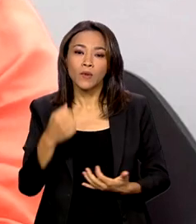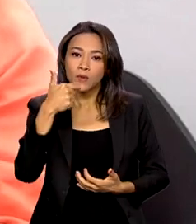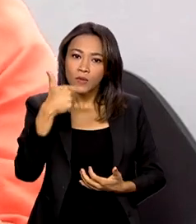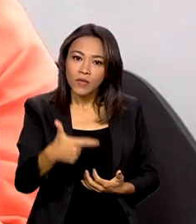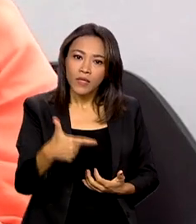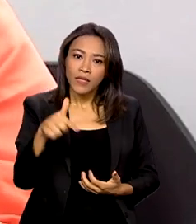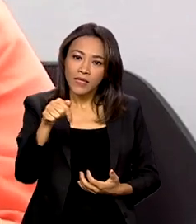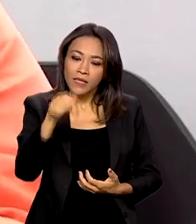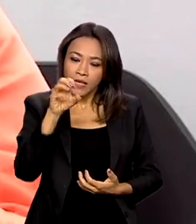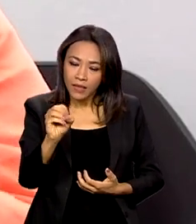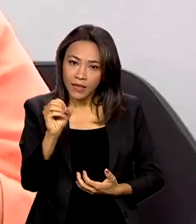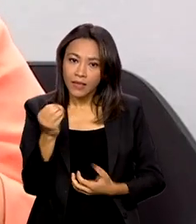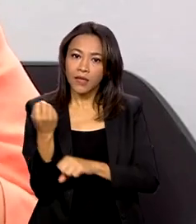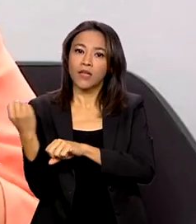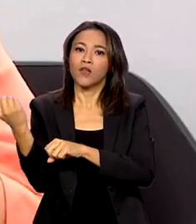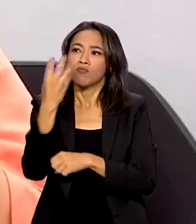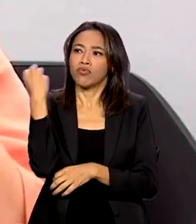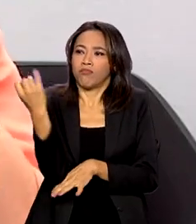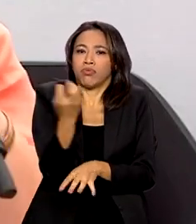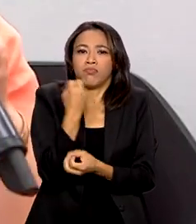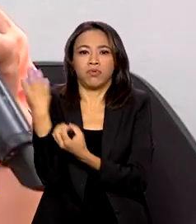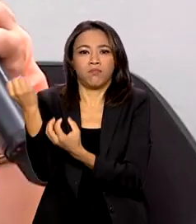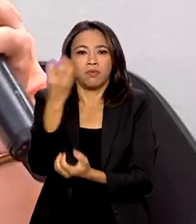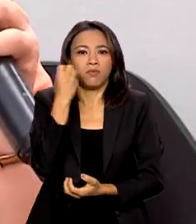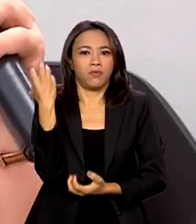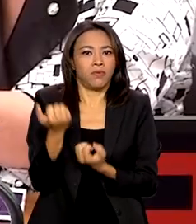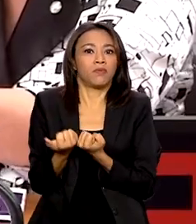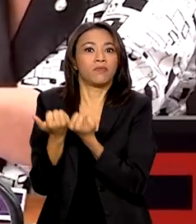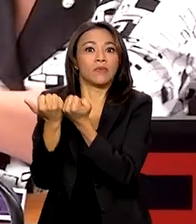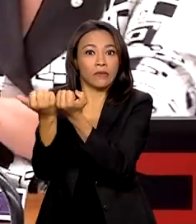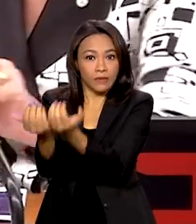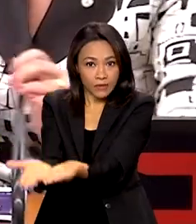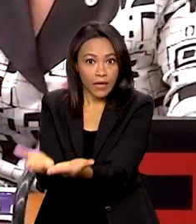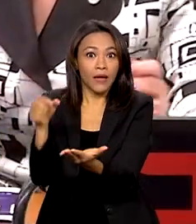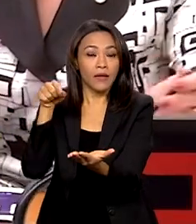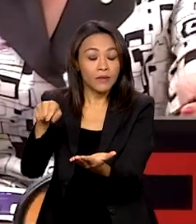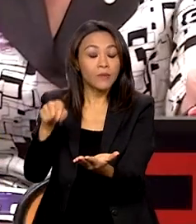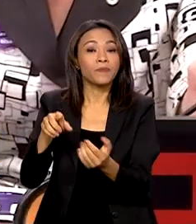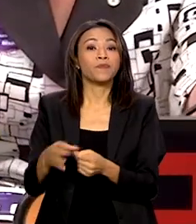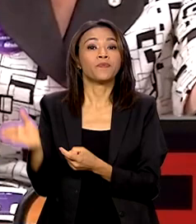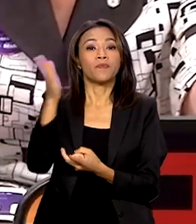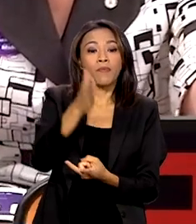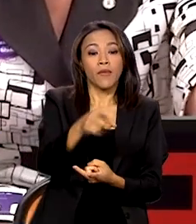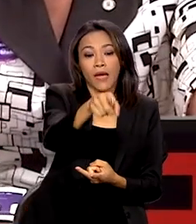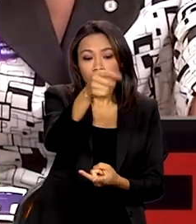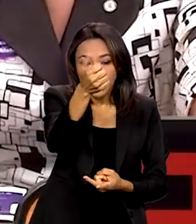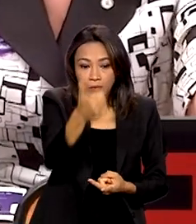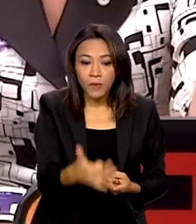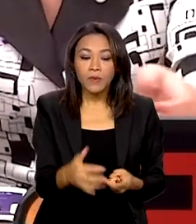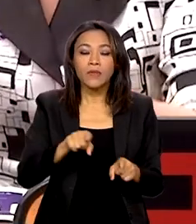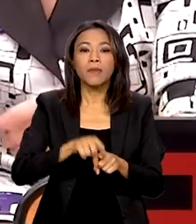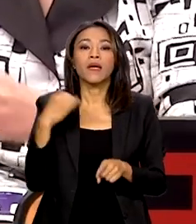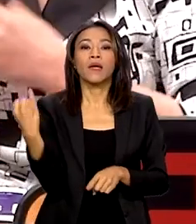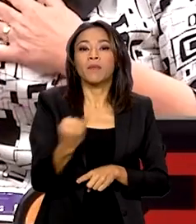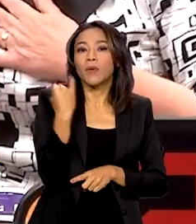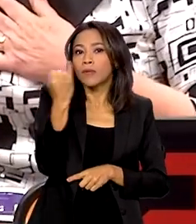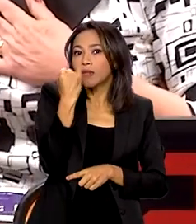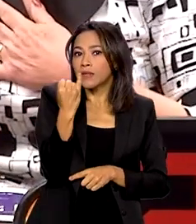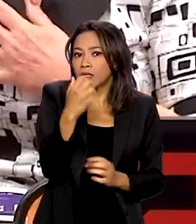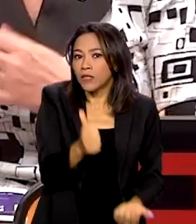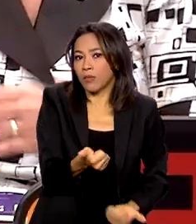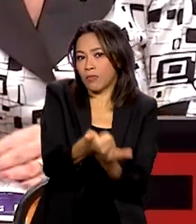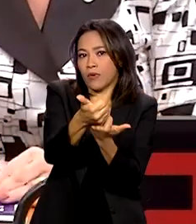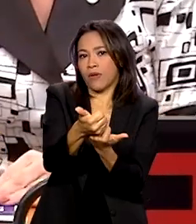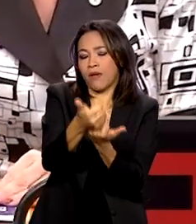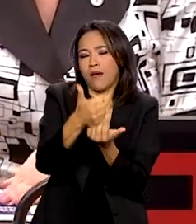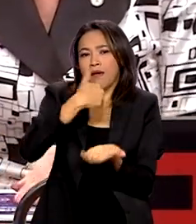270 viaturas policiais para as patrulhas Maria da Penha. Cida Gonçalves também ressaltou a importância do fortalecimento